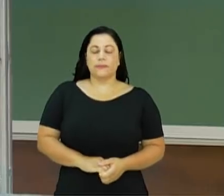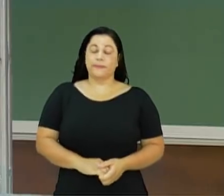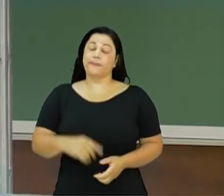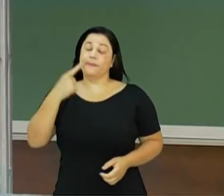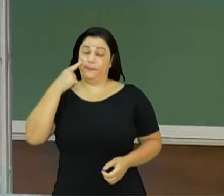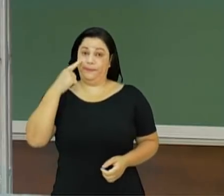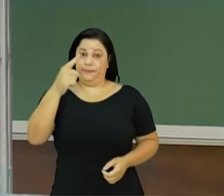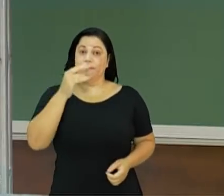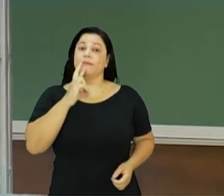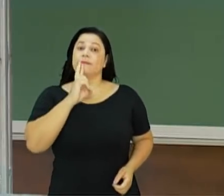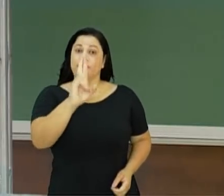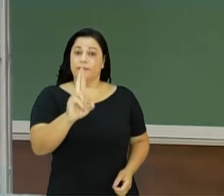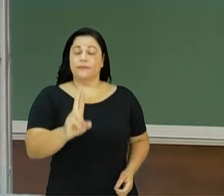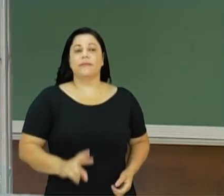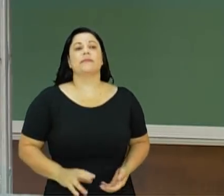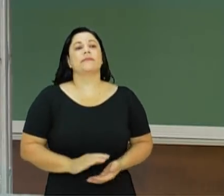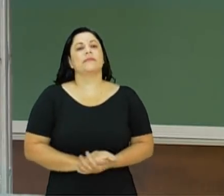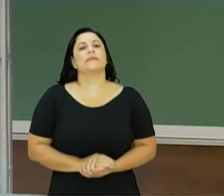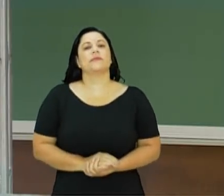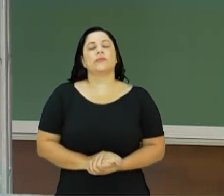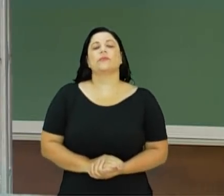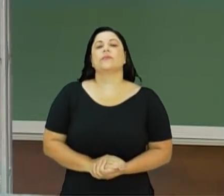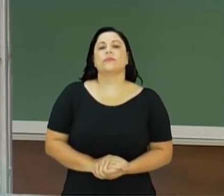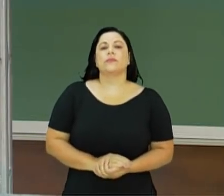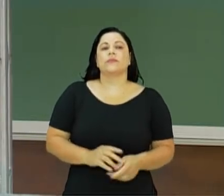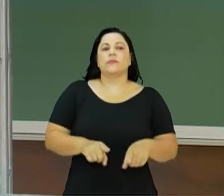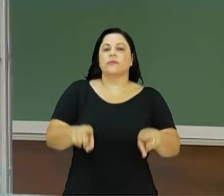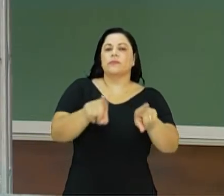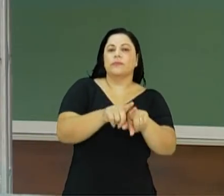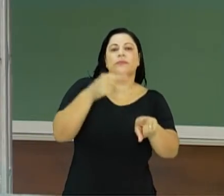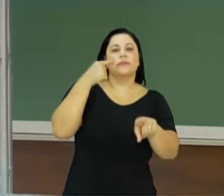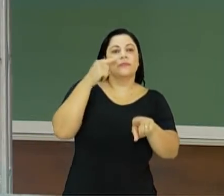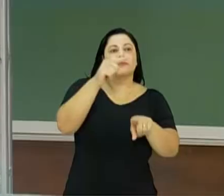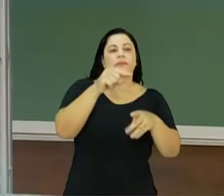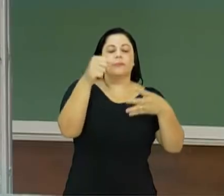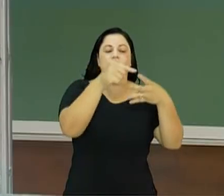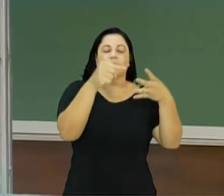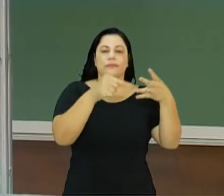Então vamos lá, gente. Vamos voltar ali às afirmativas, tá?